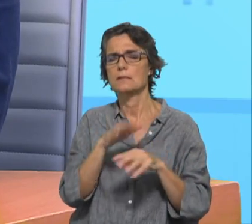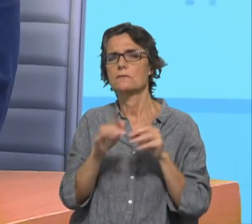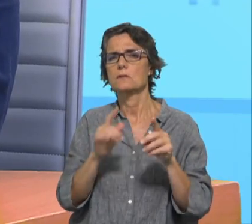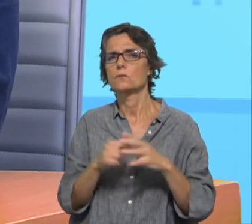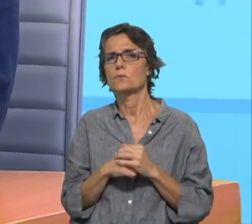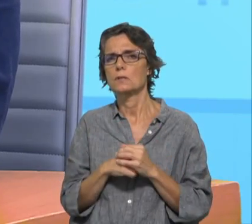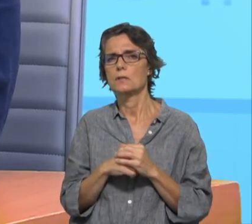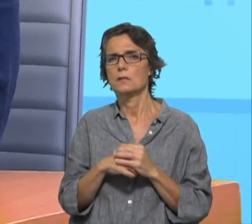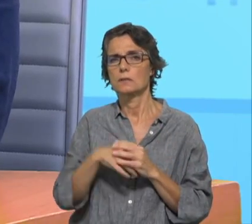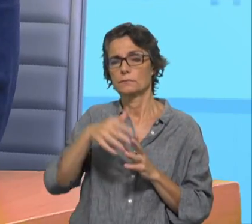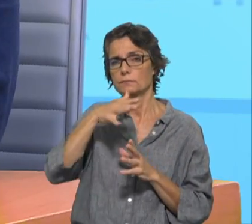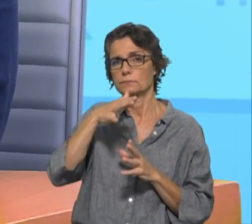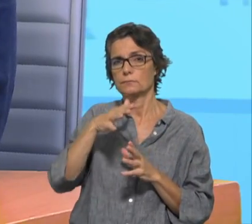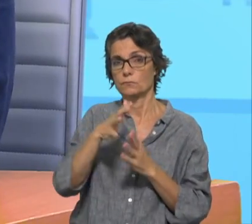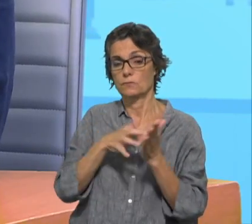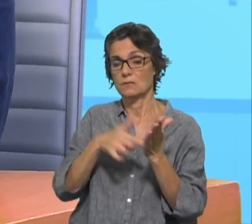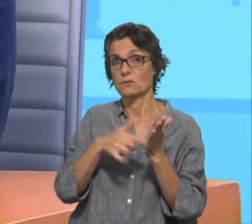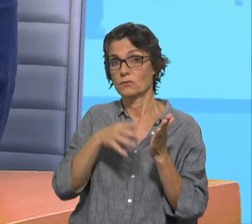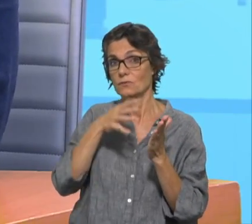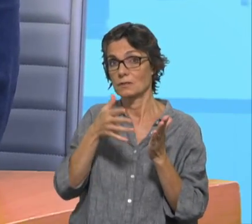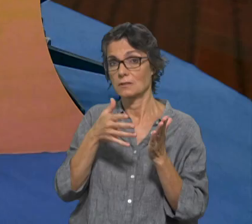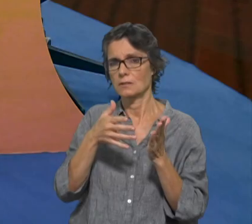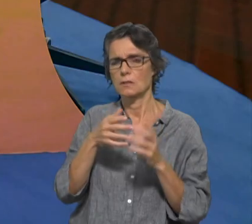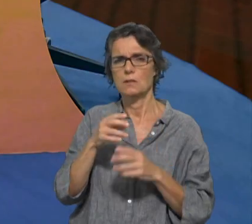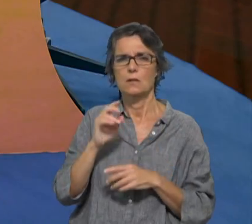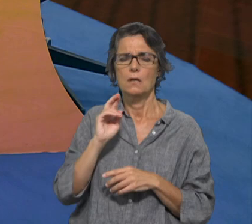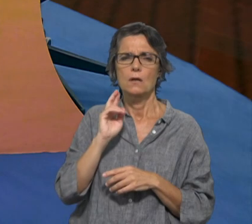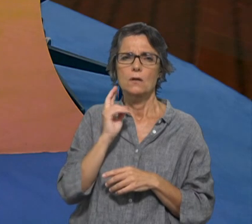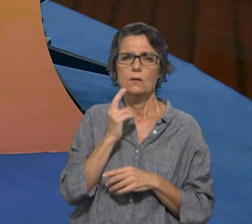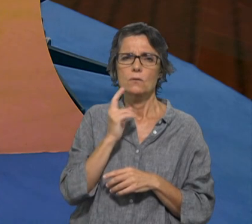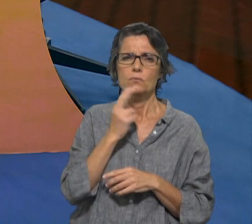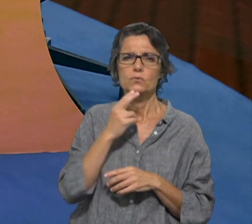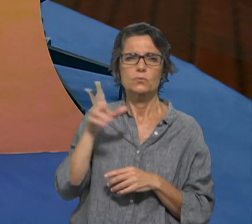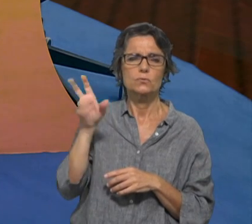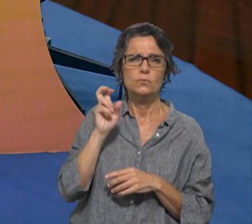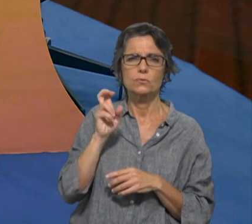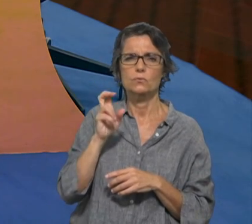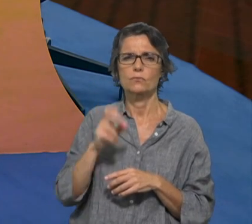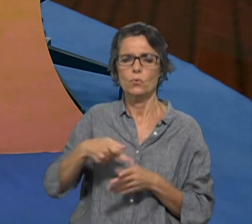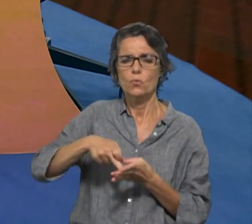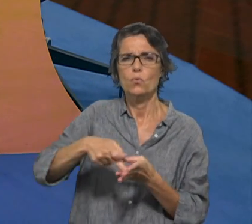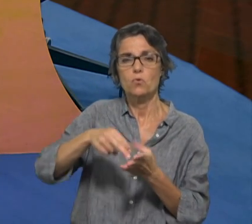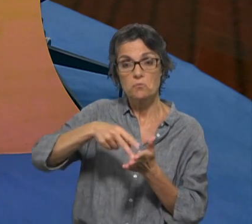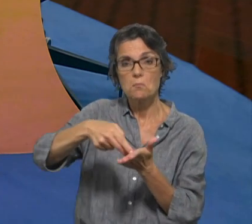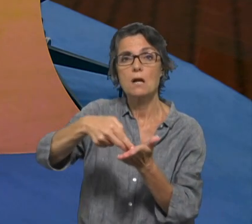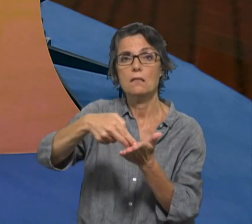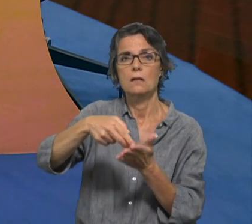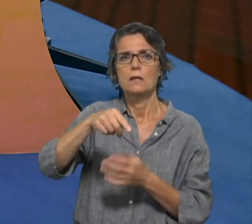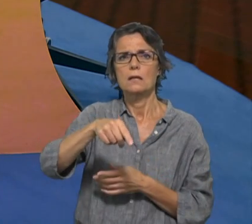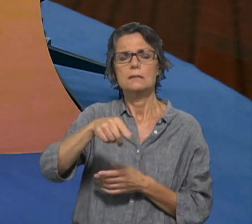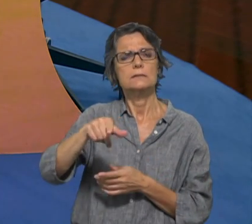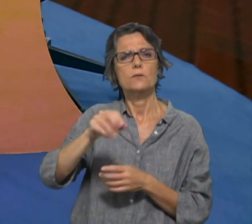em primeiro texto, de Isaías, os surdos ouvem, os coxos andam, este convite a não desanimarmos e a não